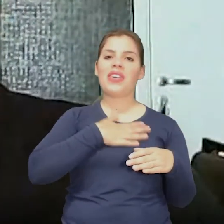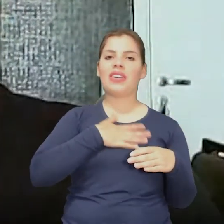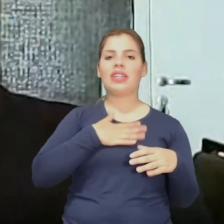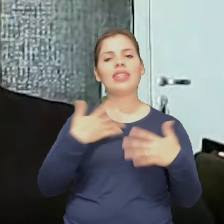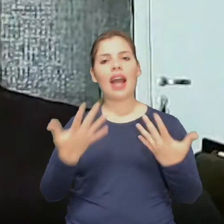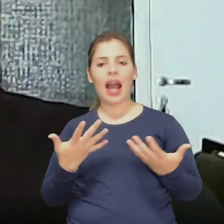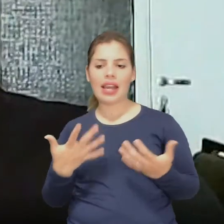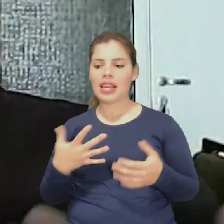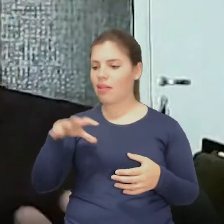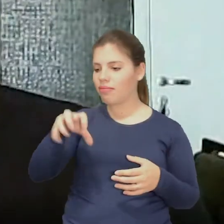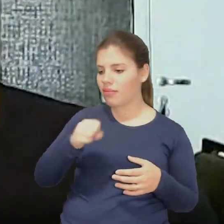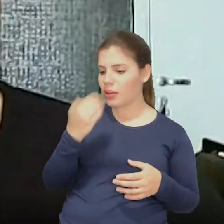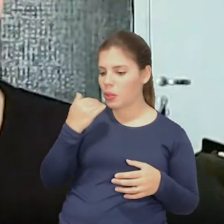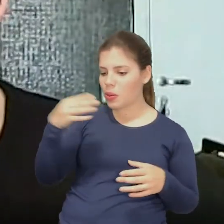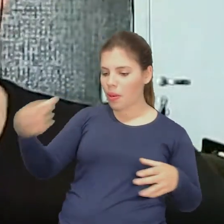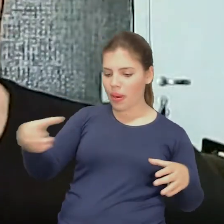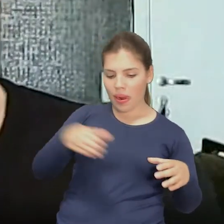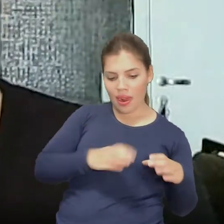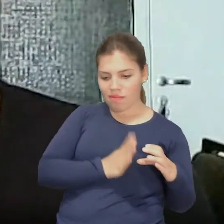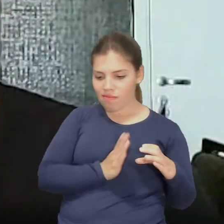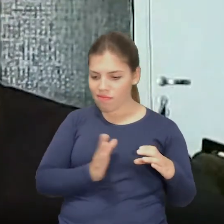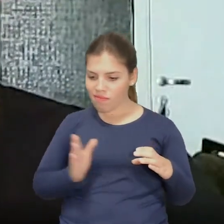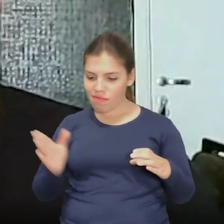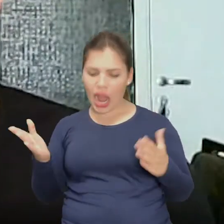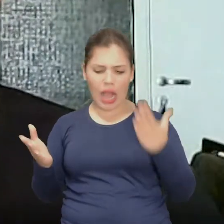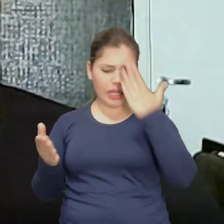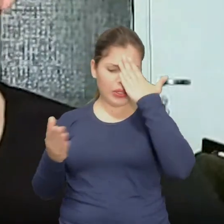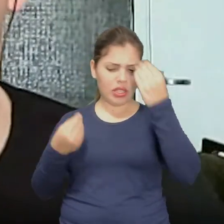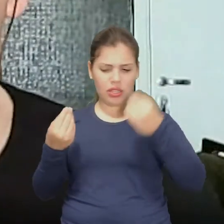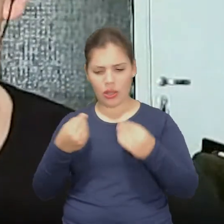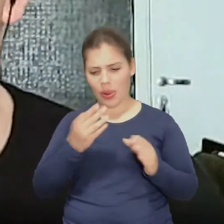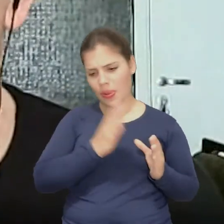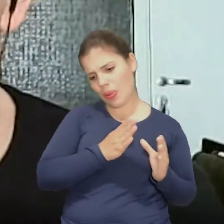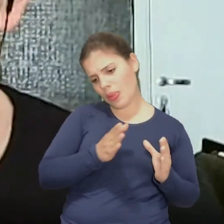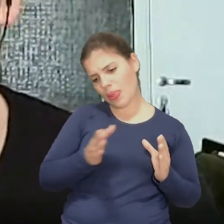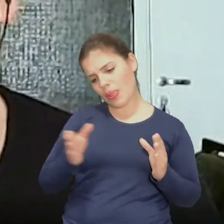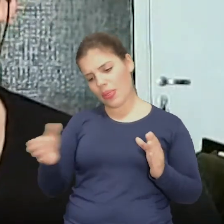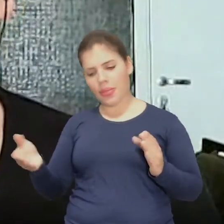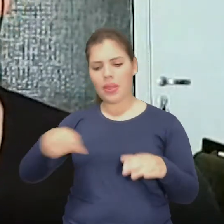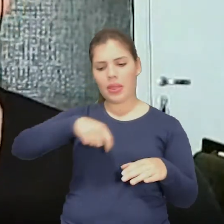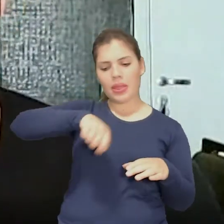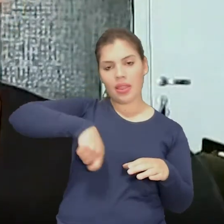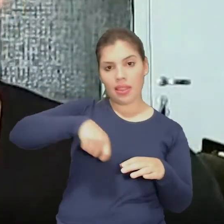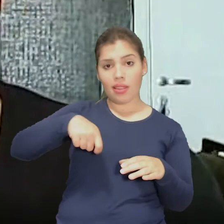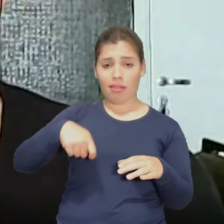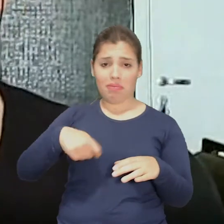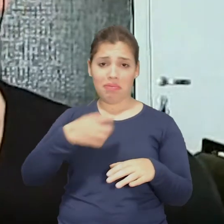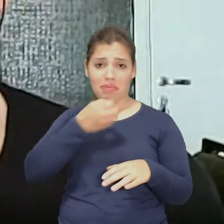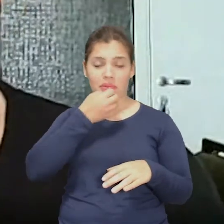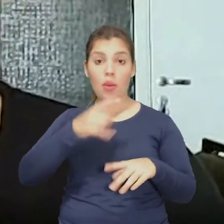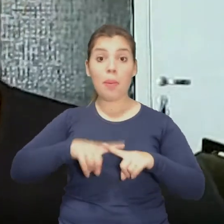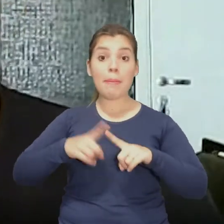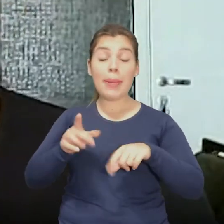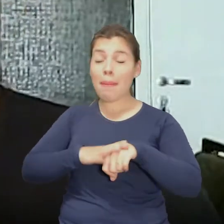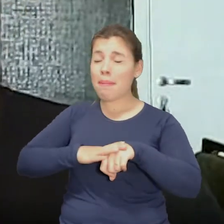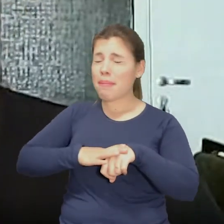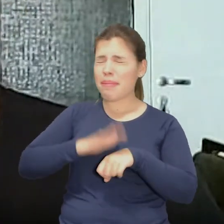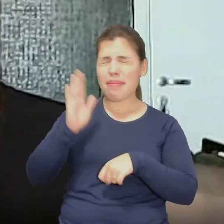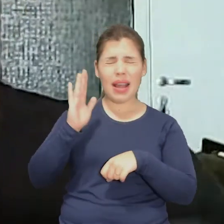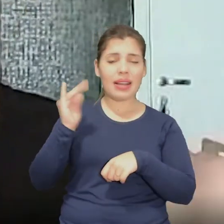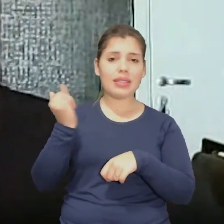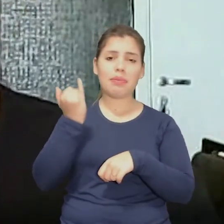toda a questão do alimento, de preparar o alimento, de saber como está preparando esse alimento, mas eu acho que